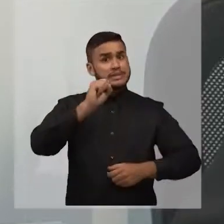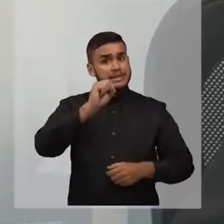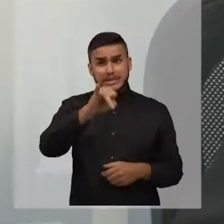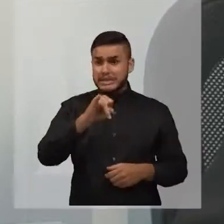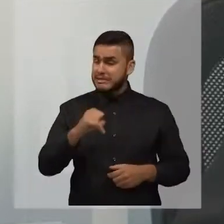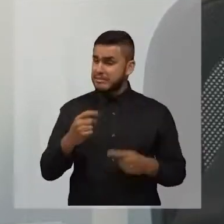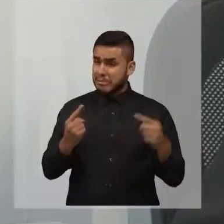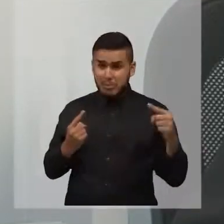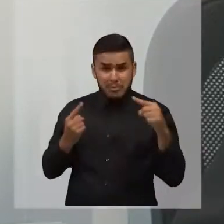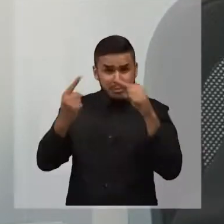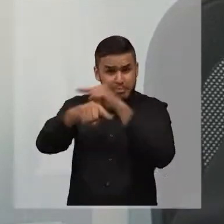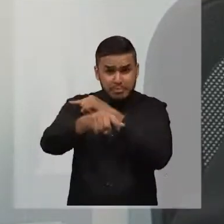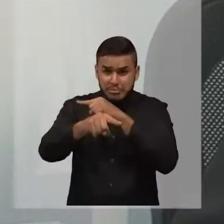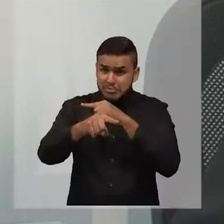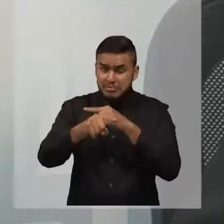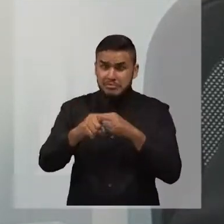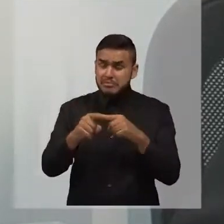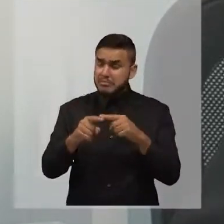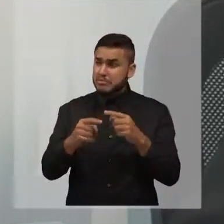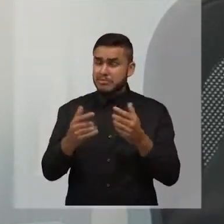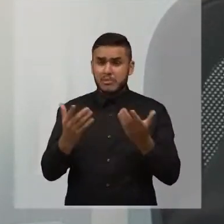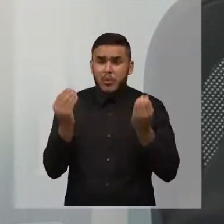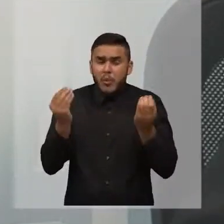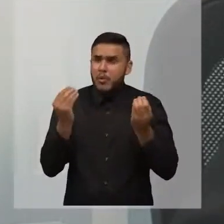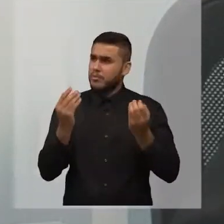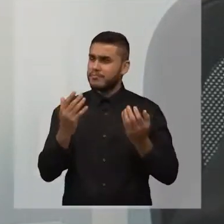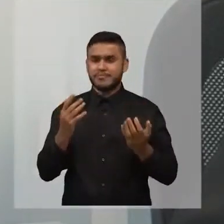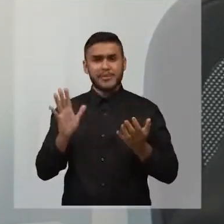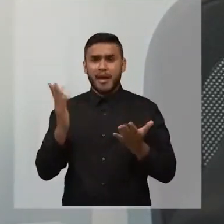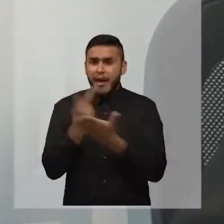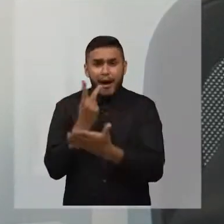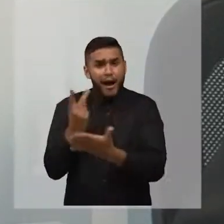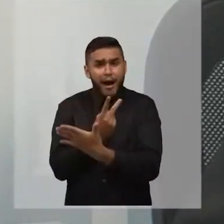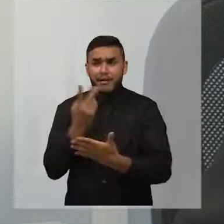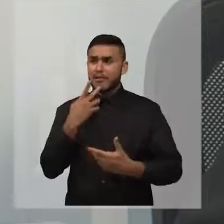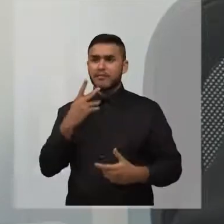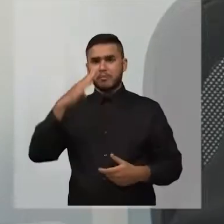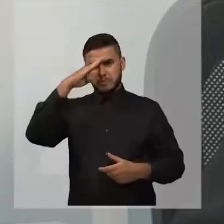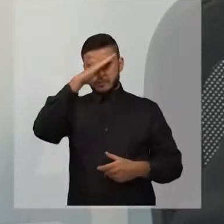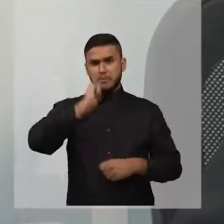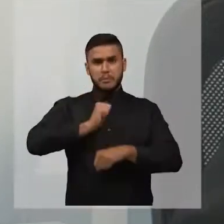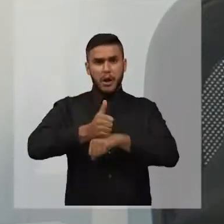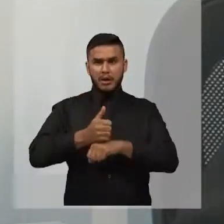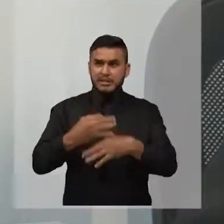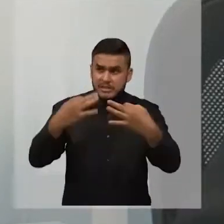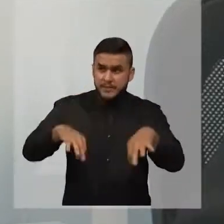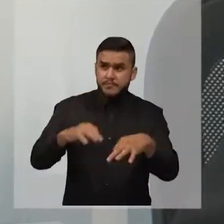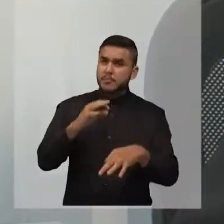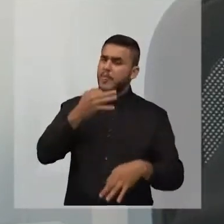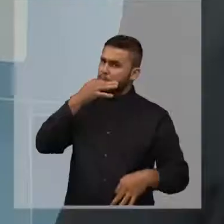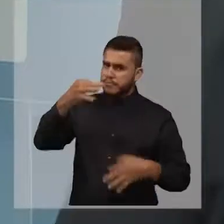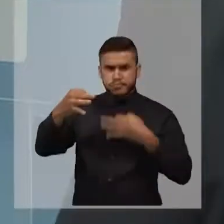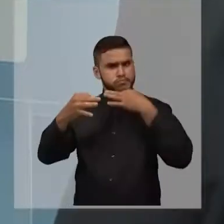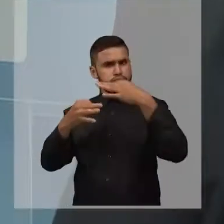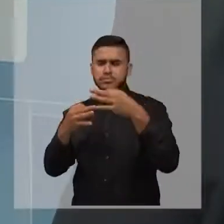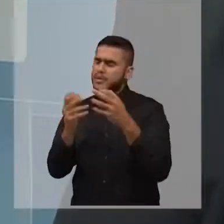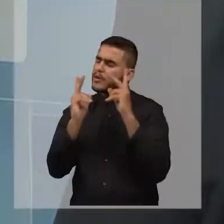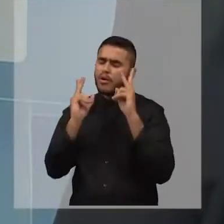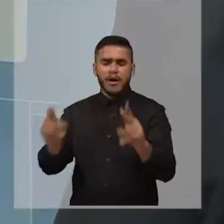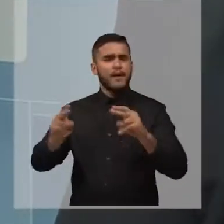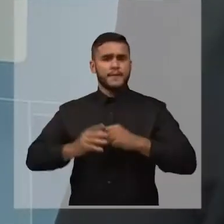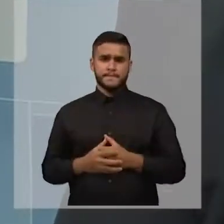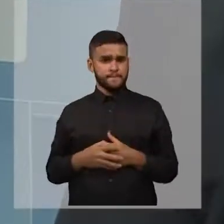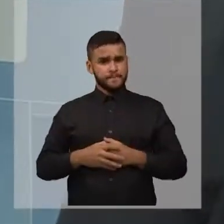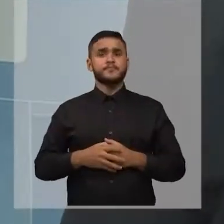estão fora de um parâmetro de administração pública e republicano, a gente vai criticar, sim. Nós estamos no mesmo tom que